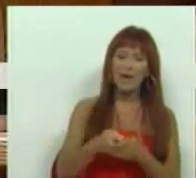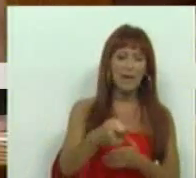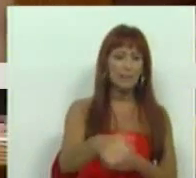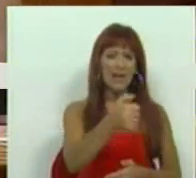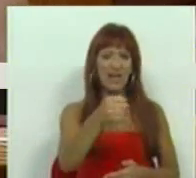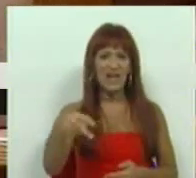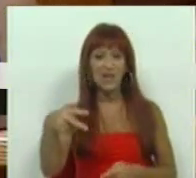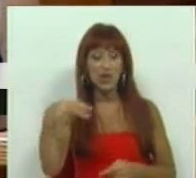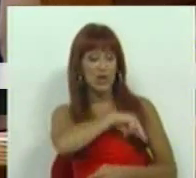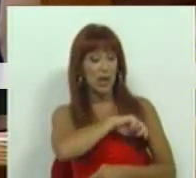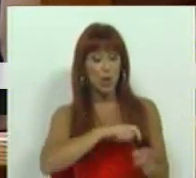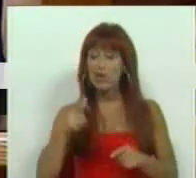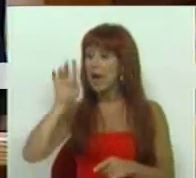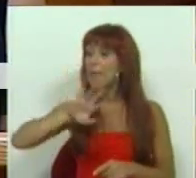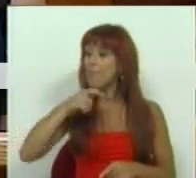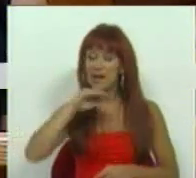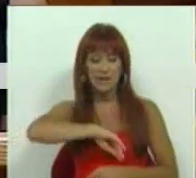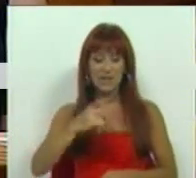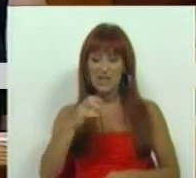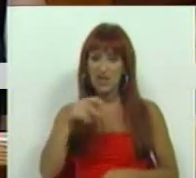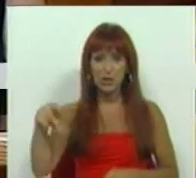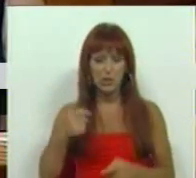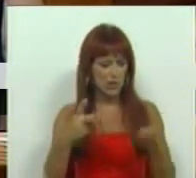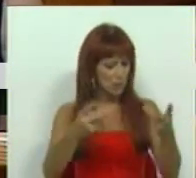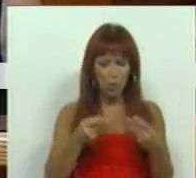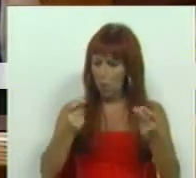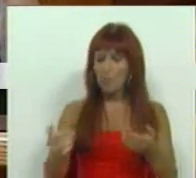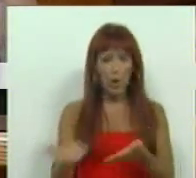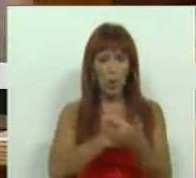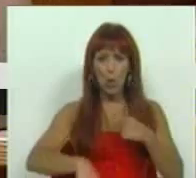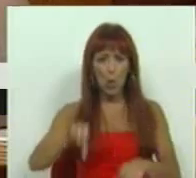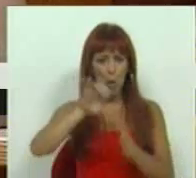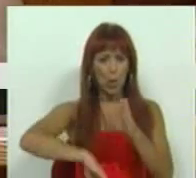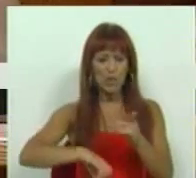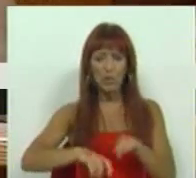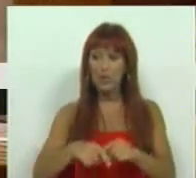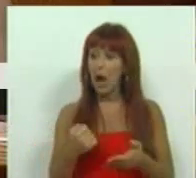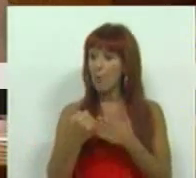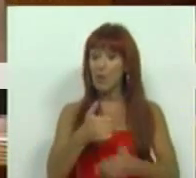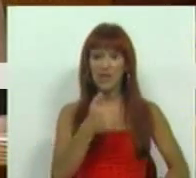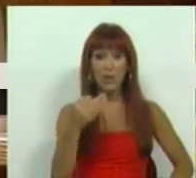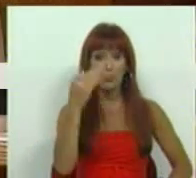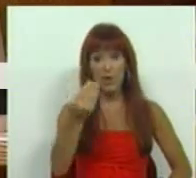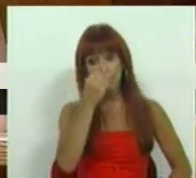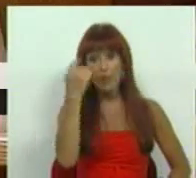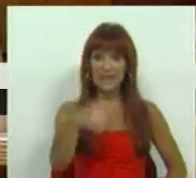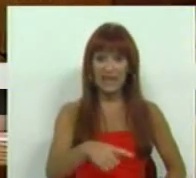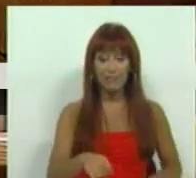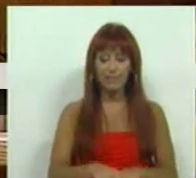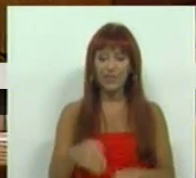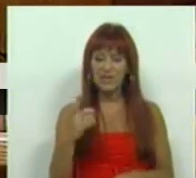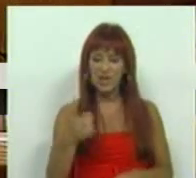500 euros e a mãe ganhe 600 euros, sem a contabilização da condição de recursos, teria apoios 50% na alimentação